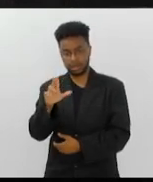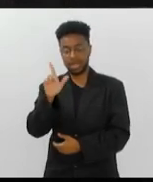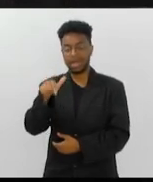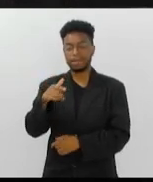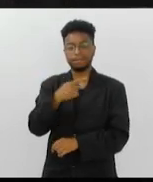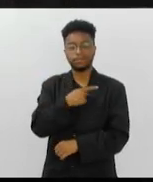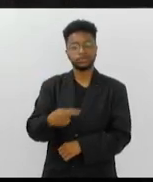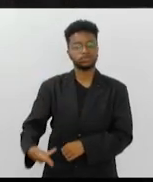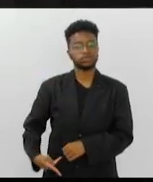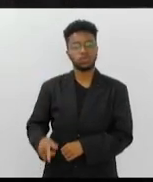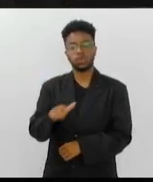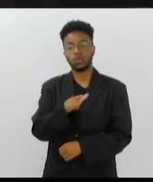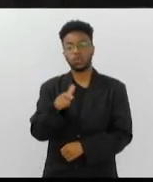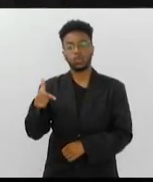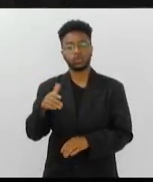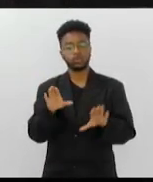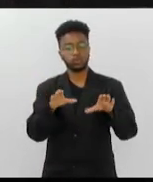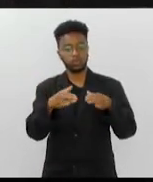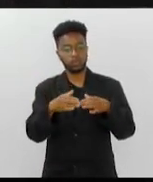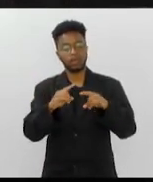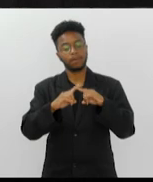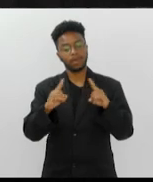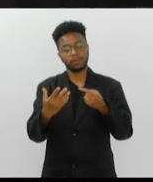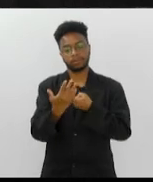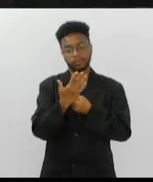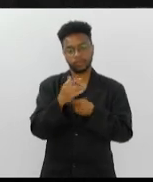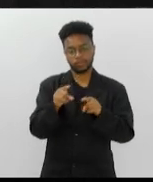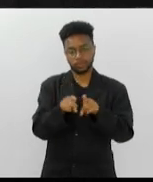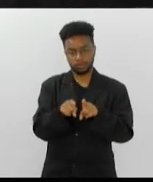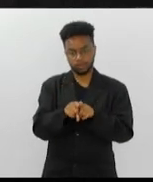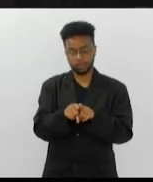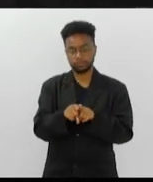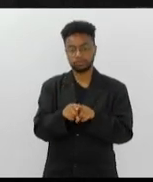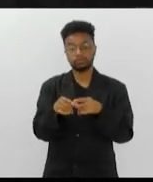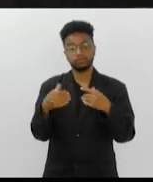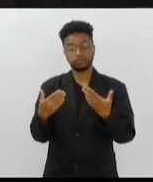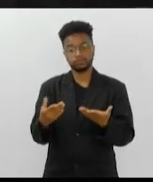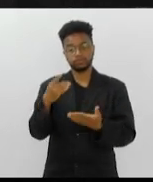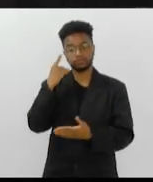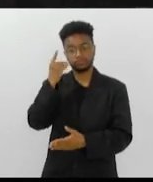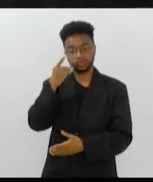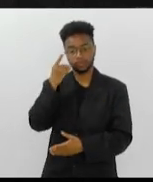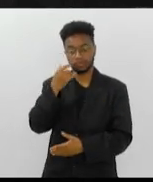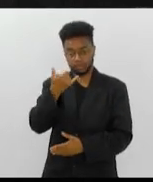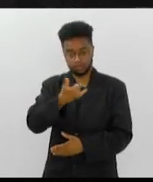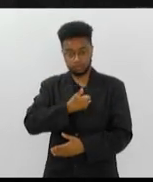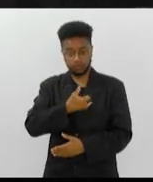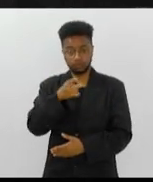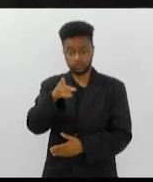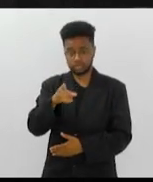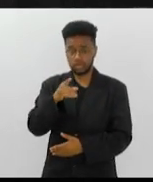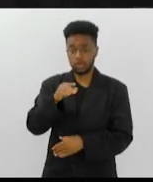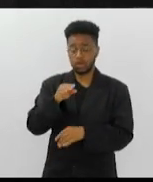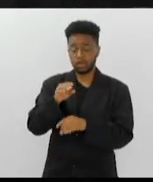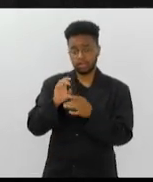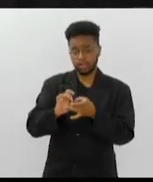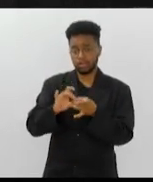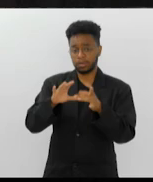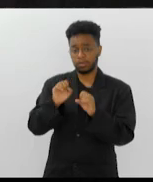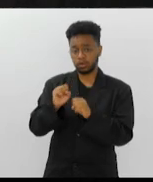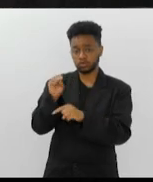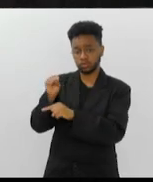agremiação, assim o fez comigo também. Deputado Dionísio Lins, está liberado, cuida da nossa